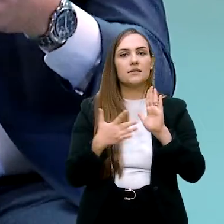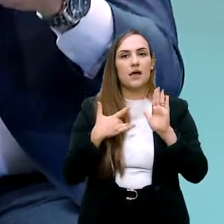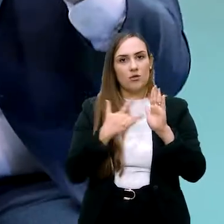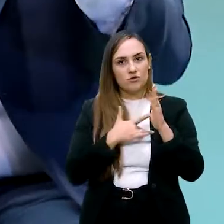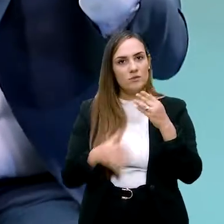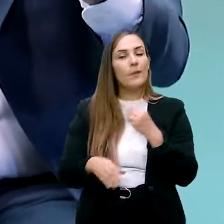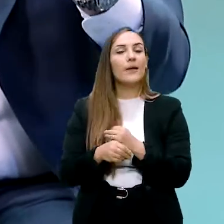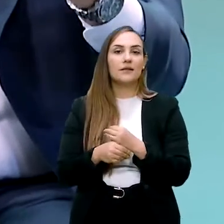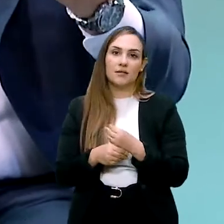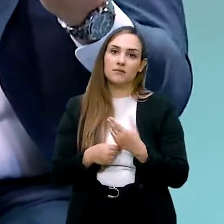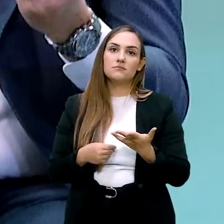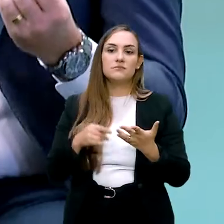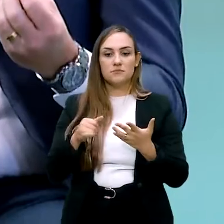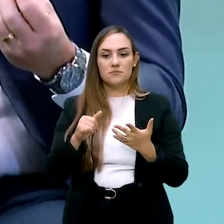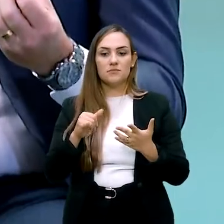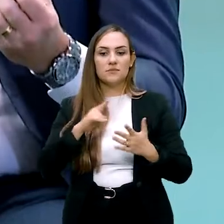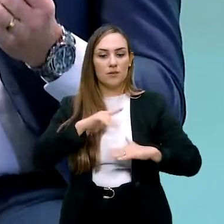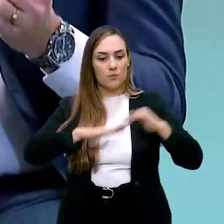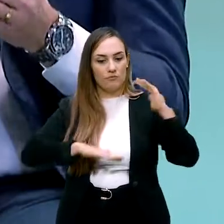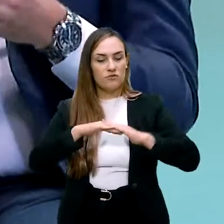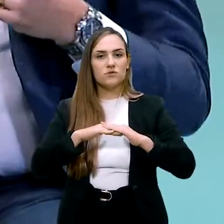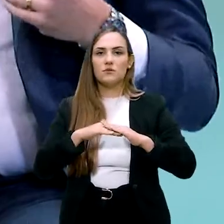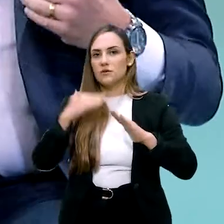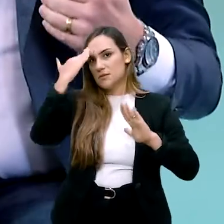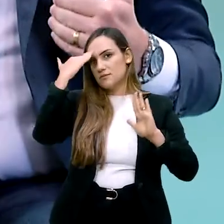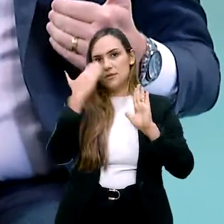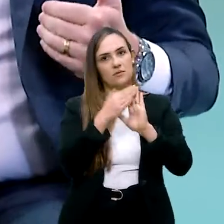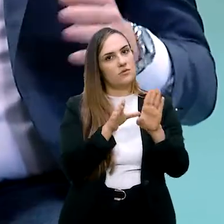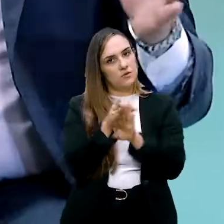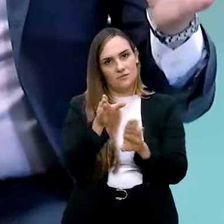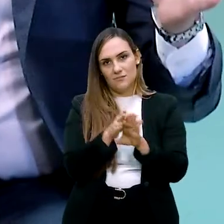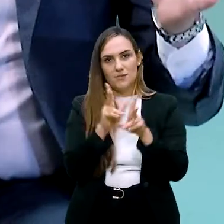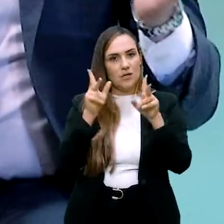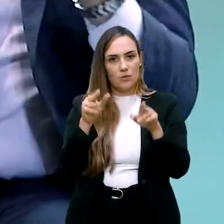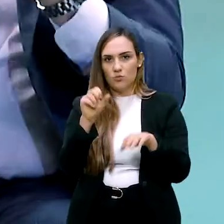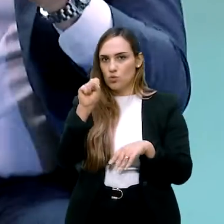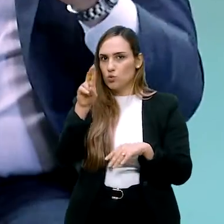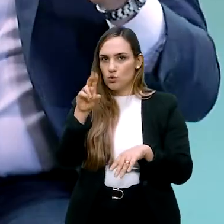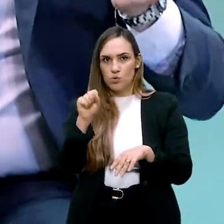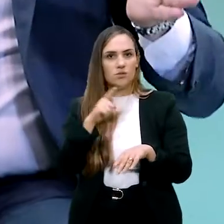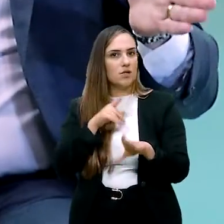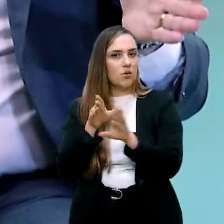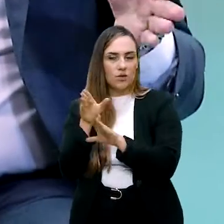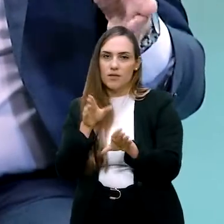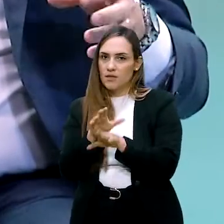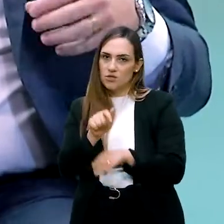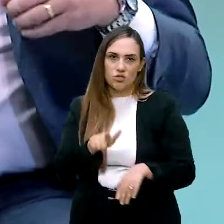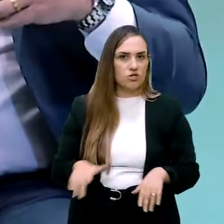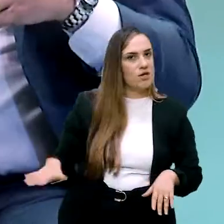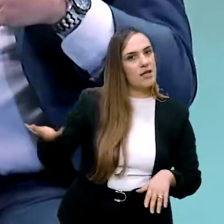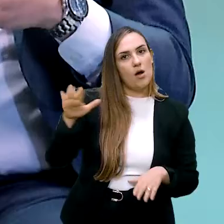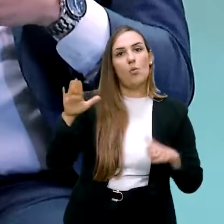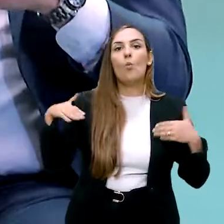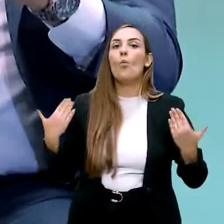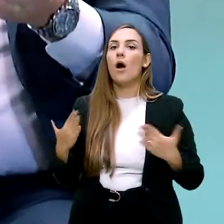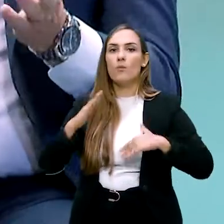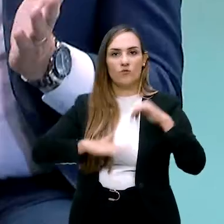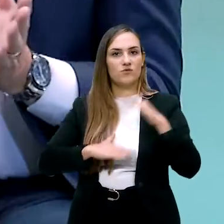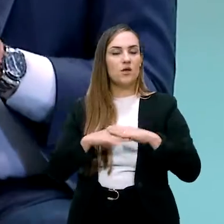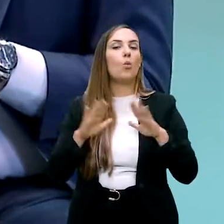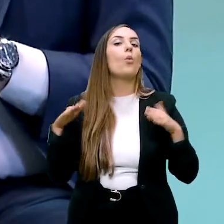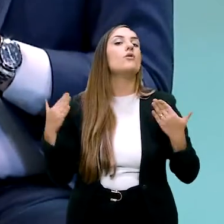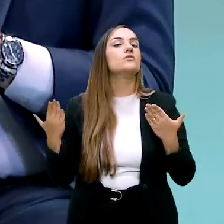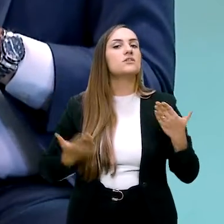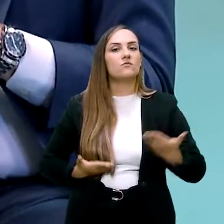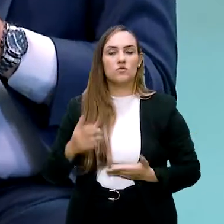Suplementar, então aquele profissional que trabalha para a operadora, ele segue uma orientação. Assim como no SUS, também há uma orientação do que é coberto e